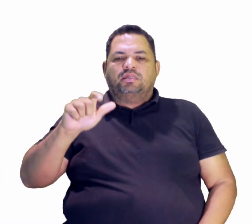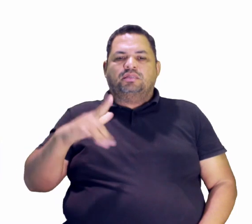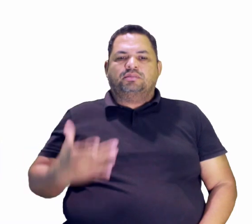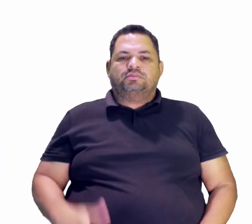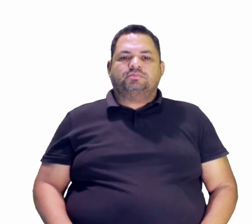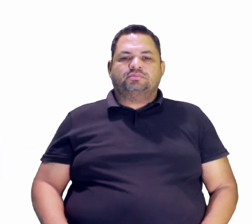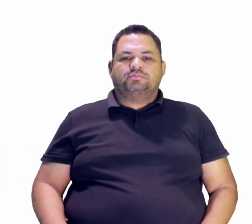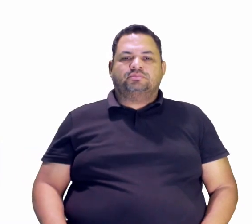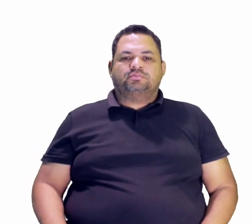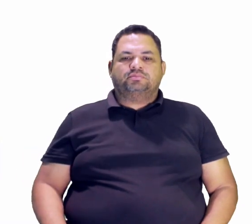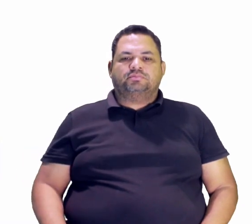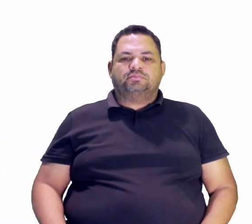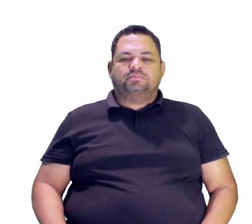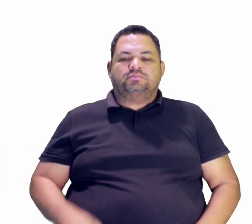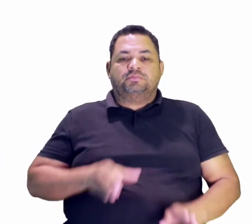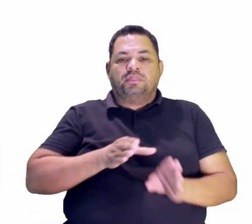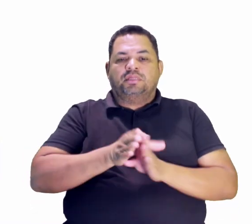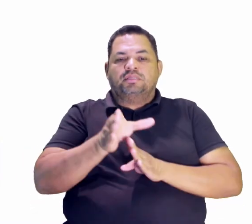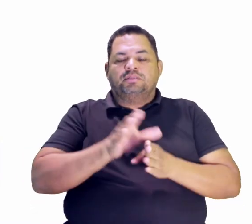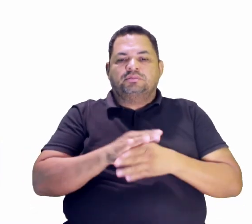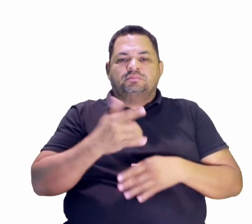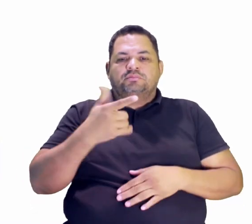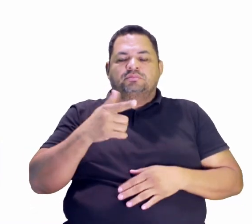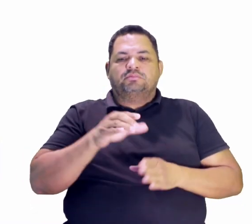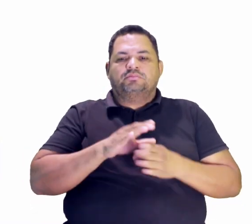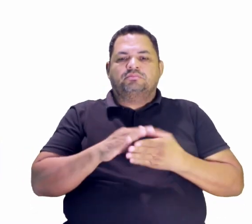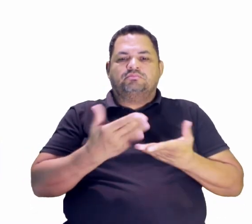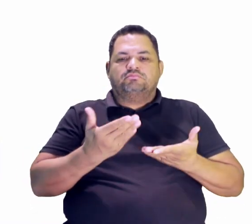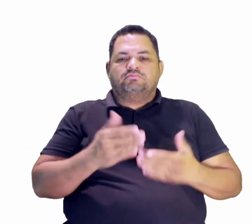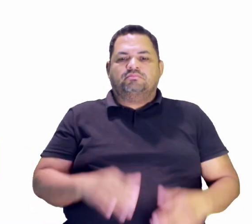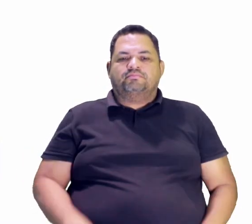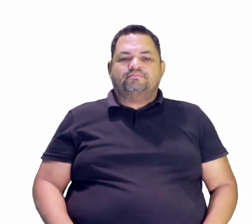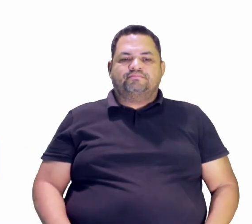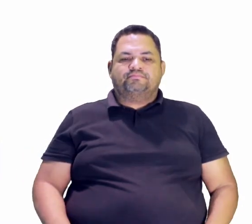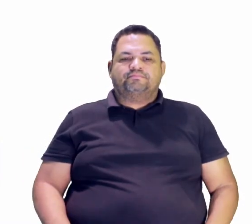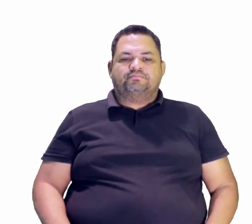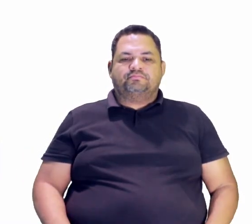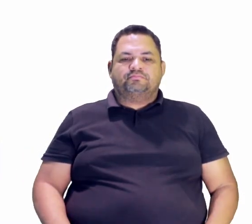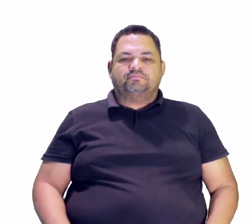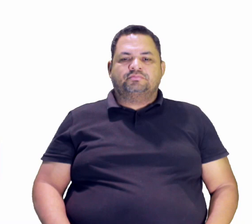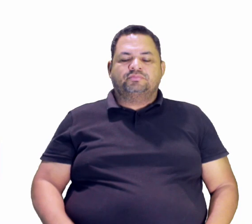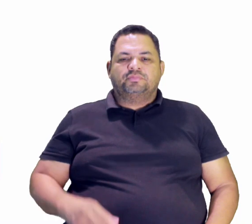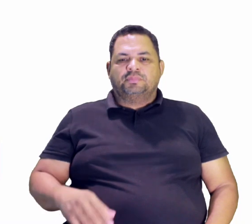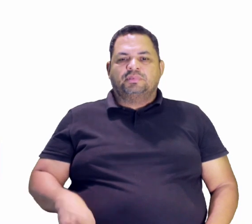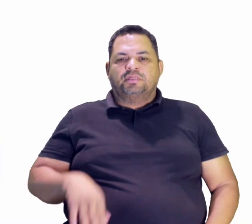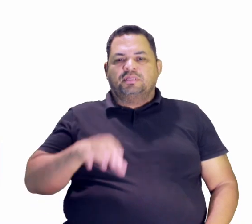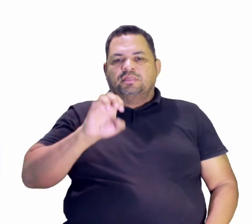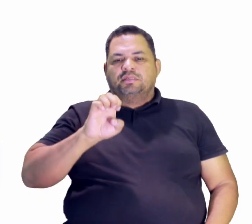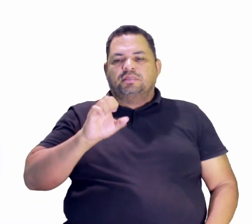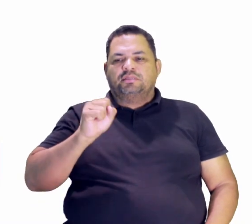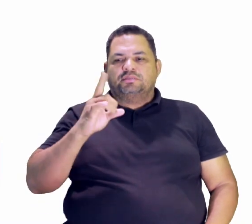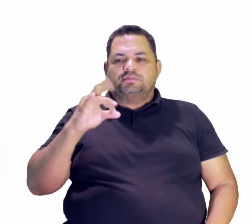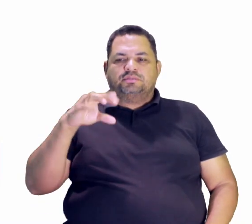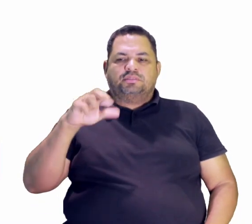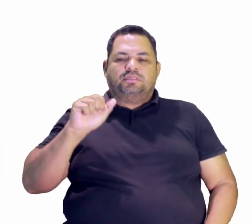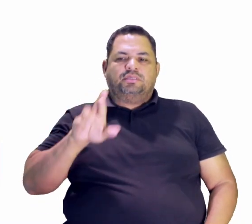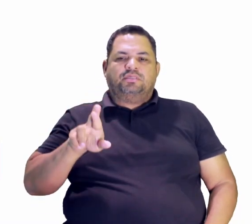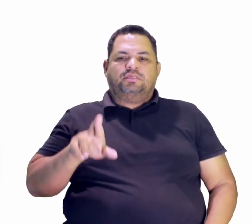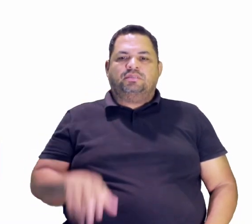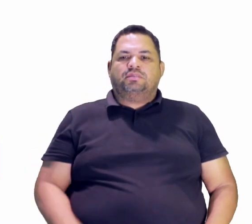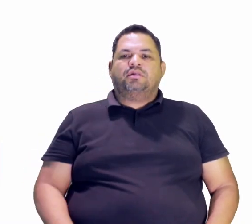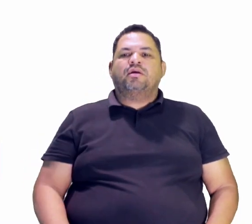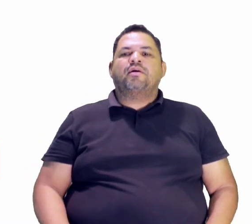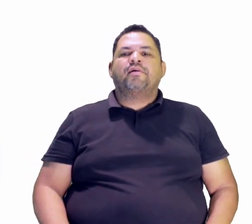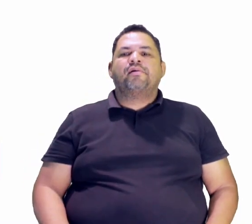E a seta para orientar. Sem orientação não tem o vetor, fica escalar. Tá? Então o mapa é uma representação